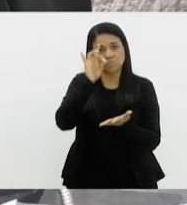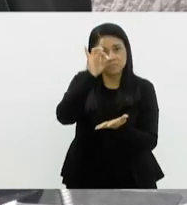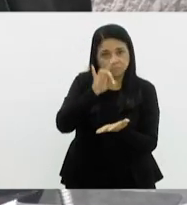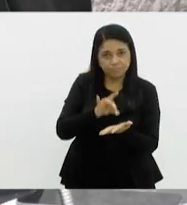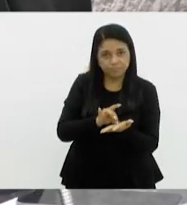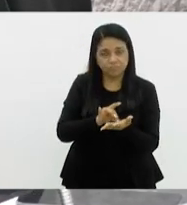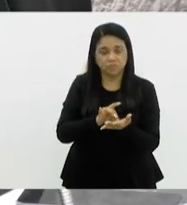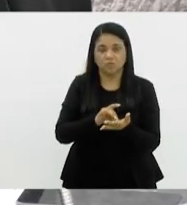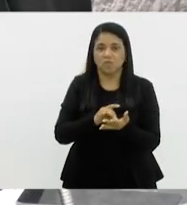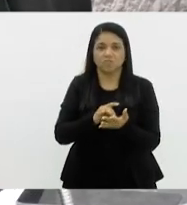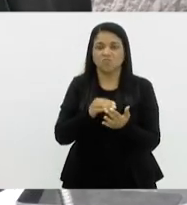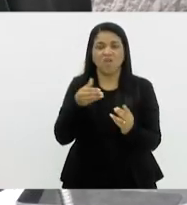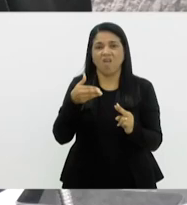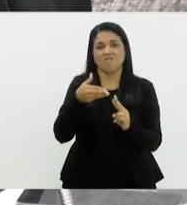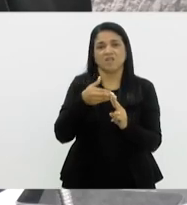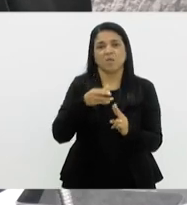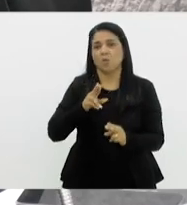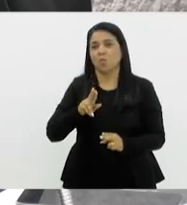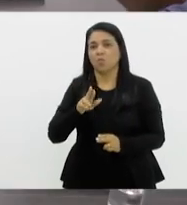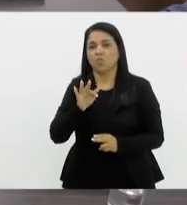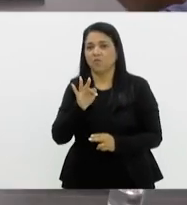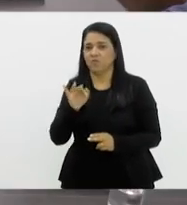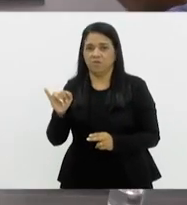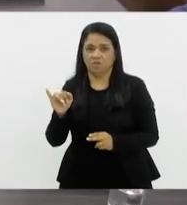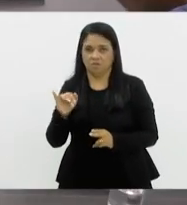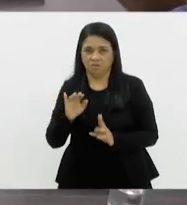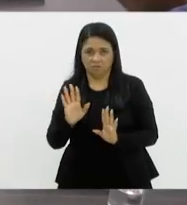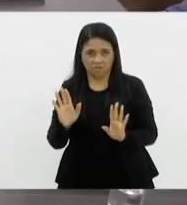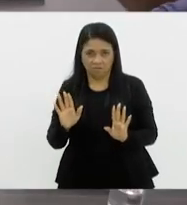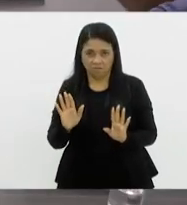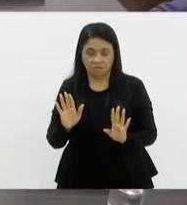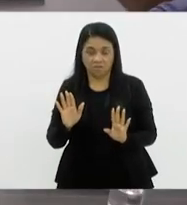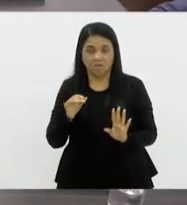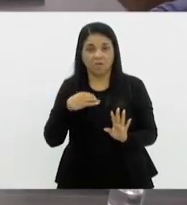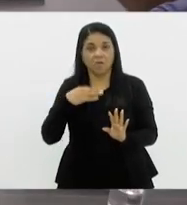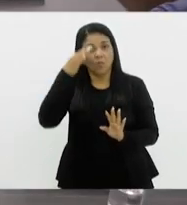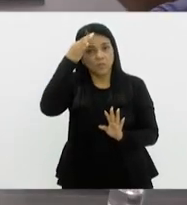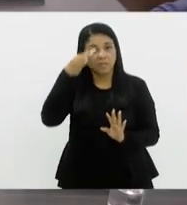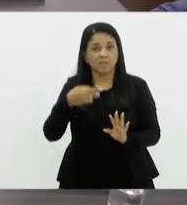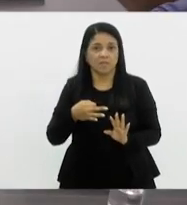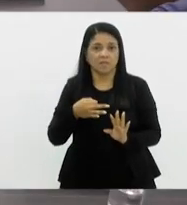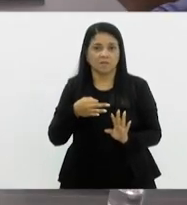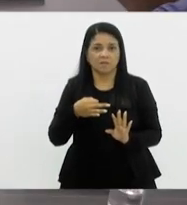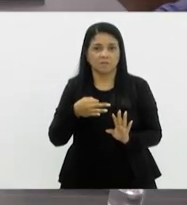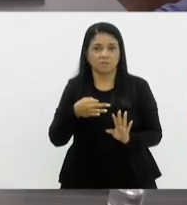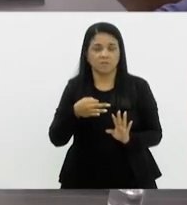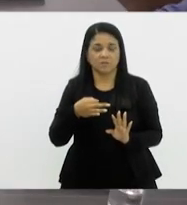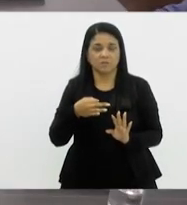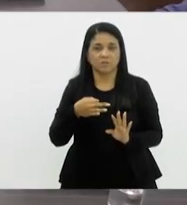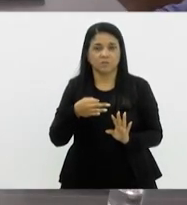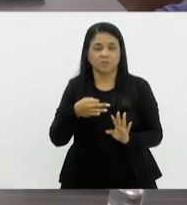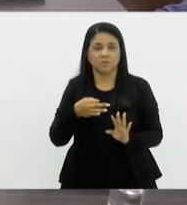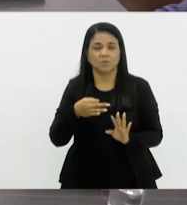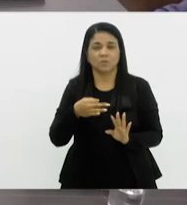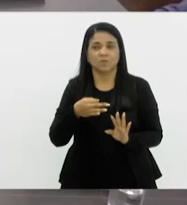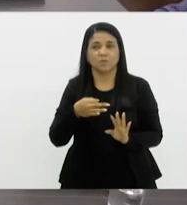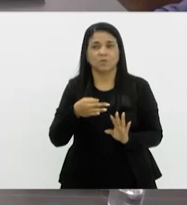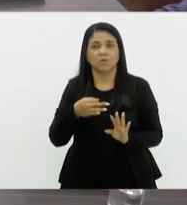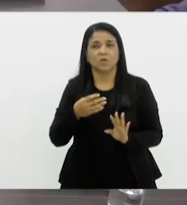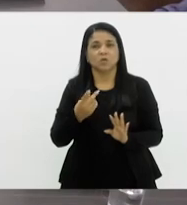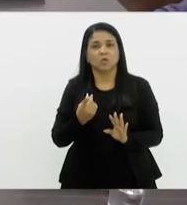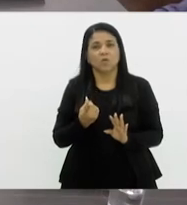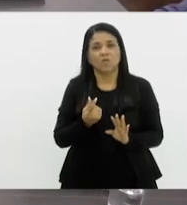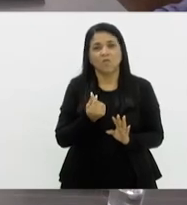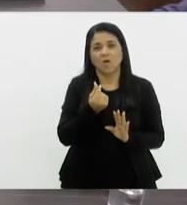FIR, entendeu? A taxa de referência. E a gente tem tido aqui o entendimento da não fixação num valor